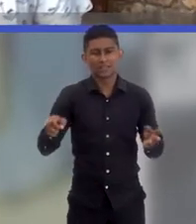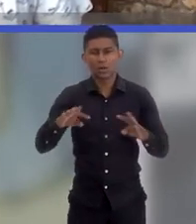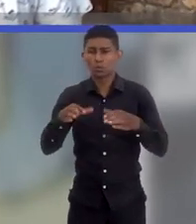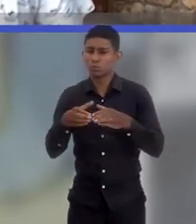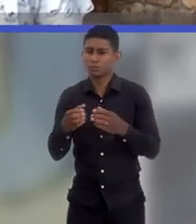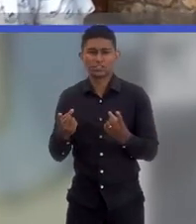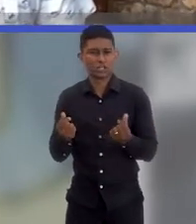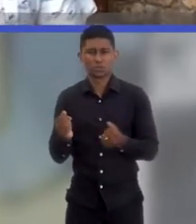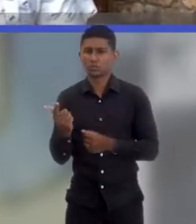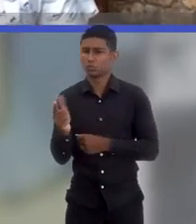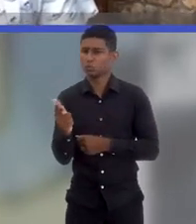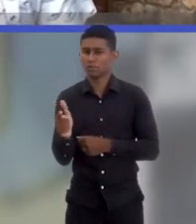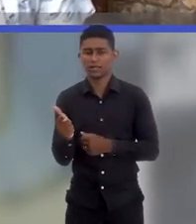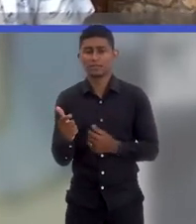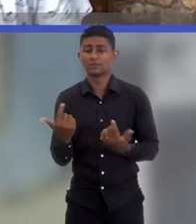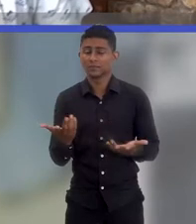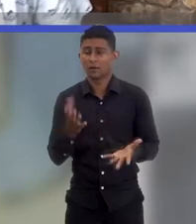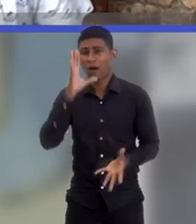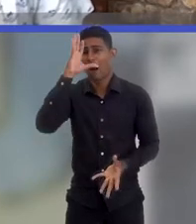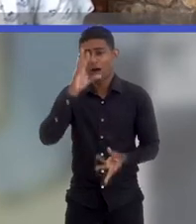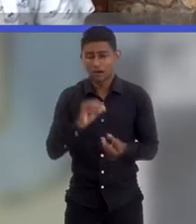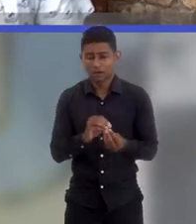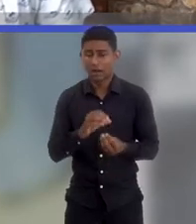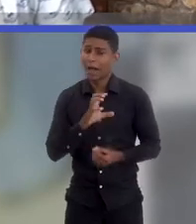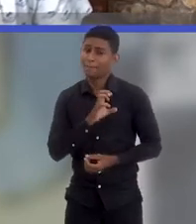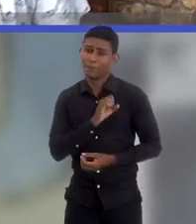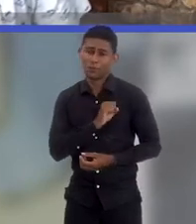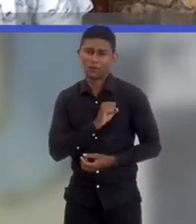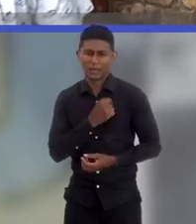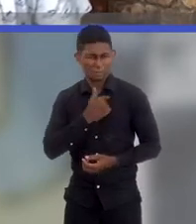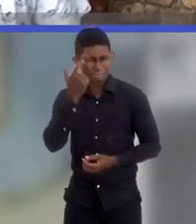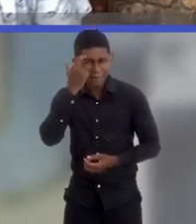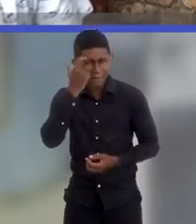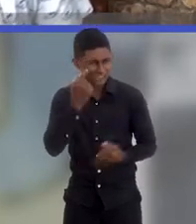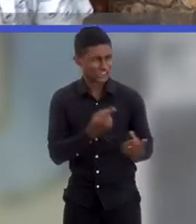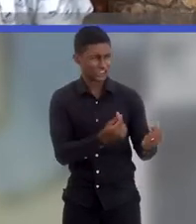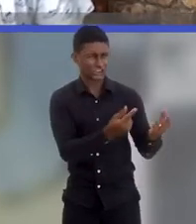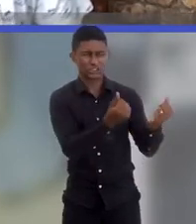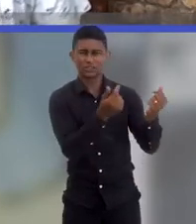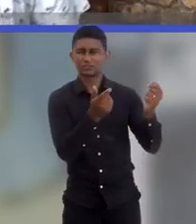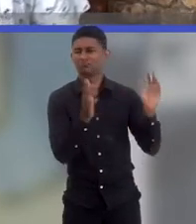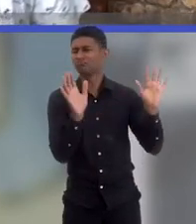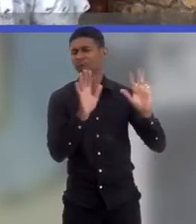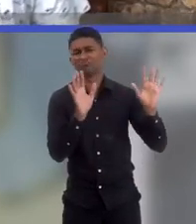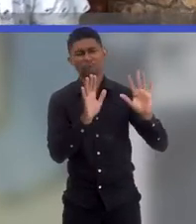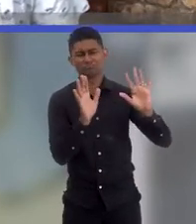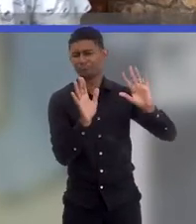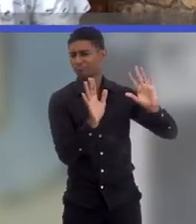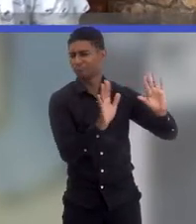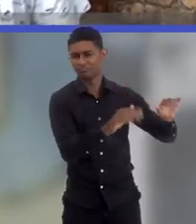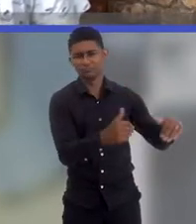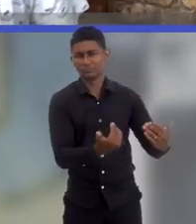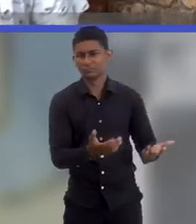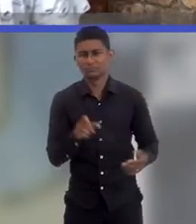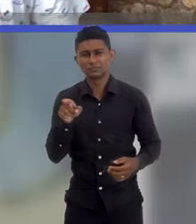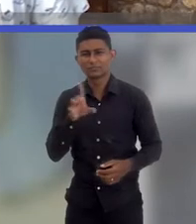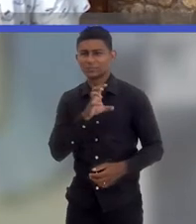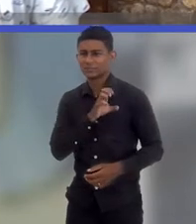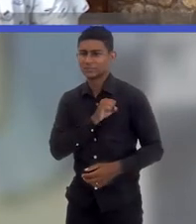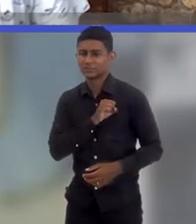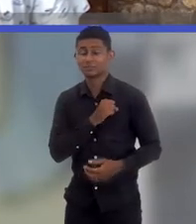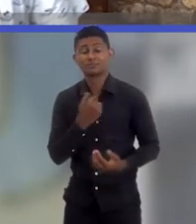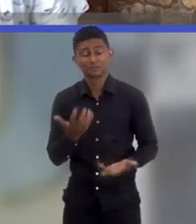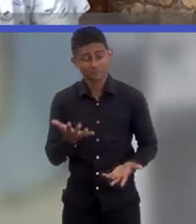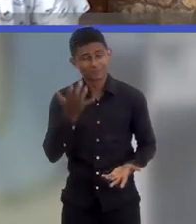dinheiro na Intendente Magalhães, né? Então, claro que é por amor, não é por outra coisa, que não seja o amor. Eu acho que